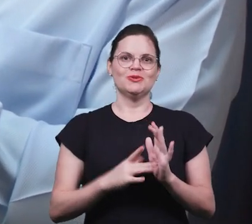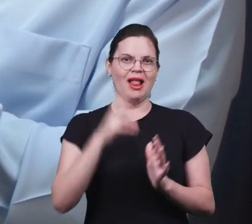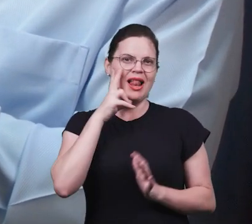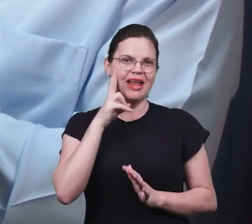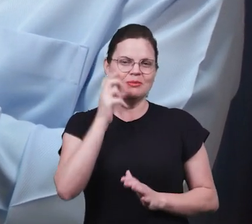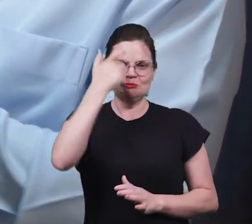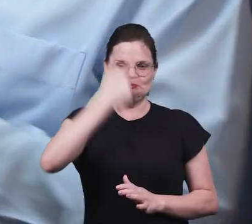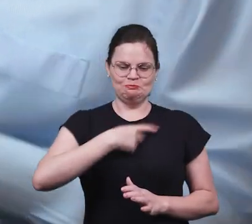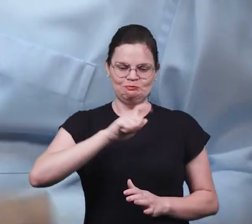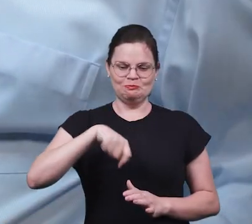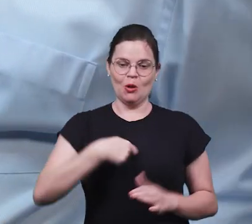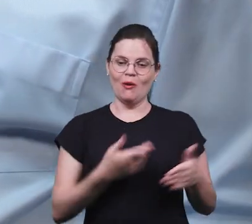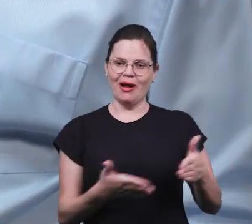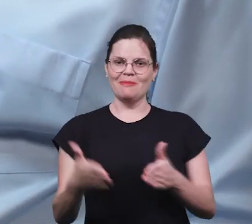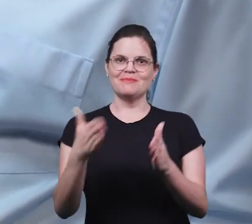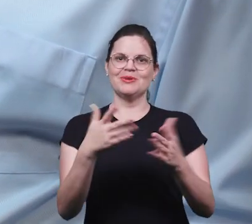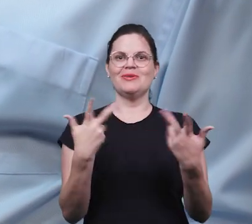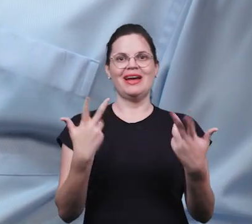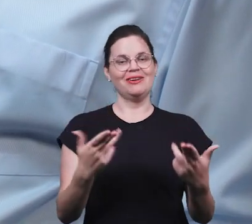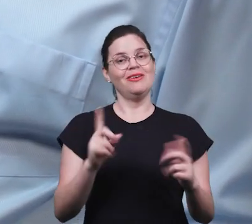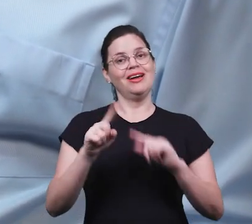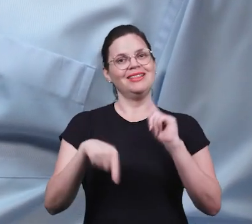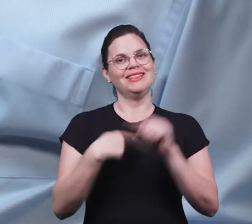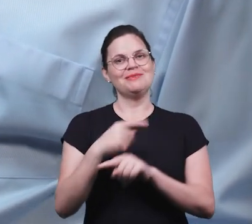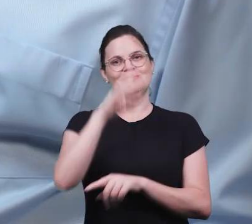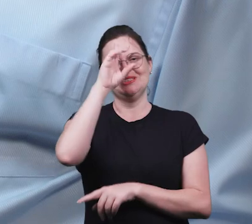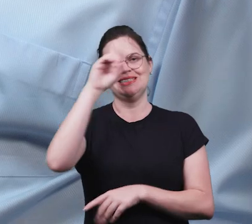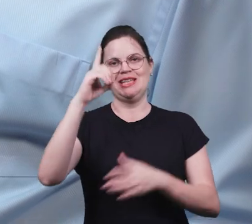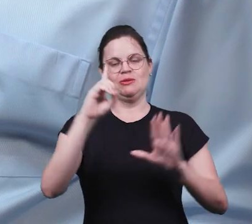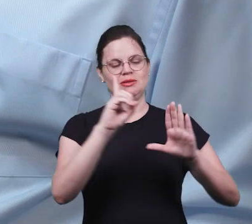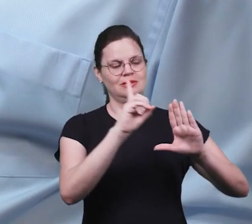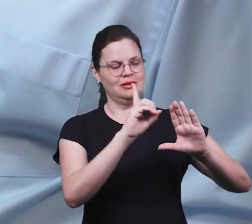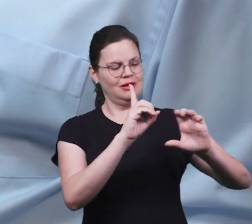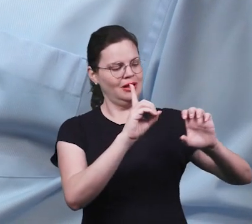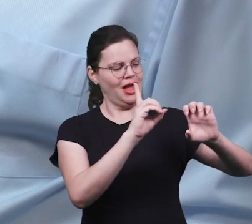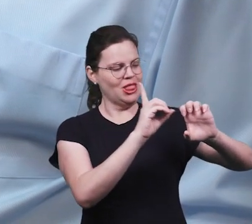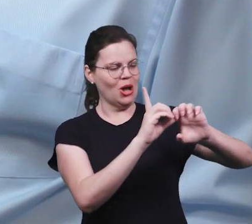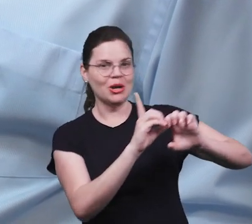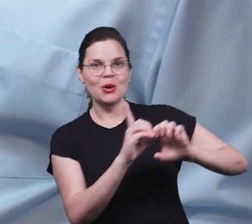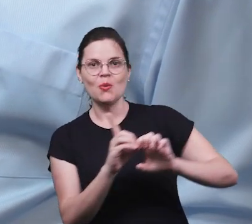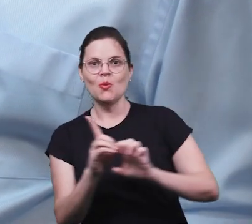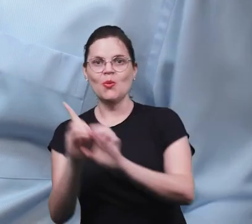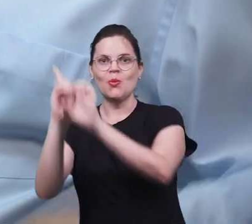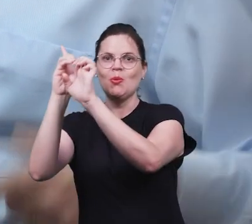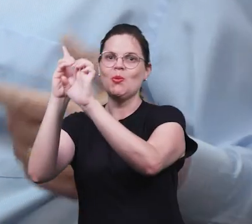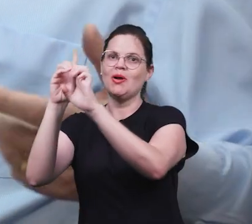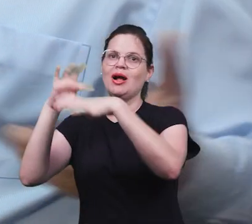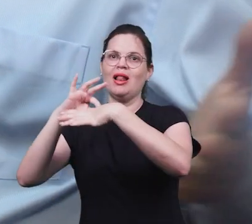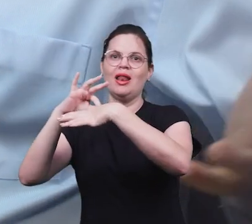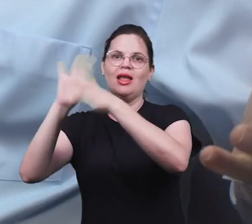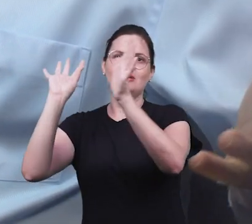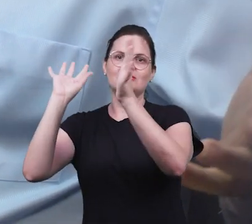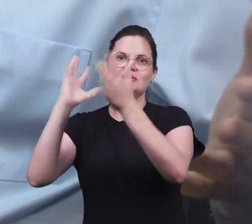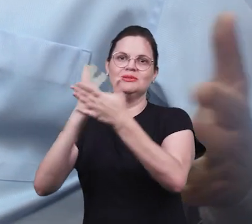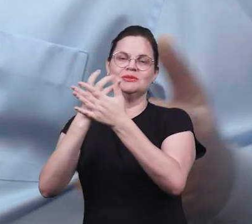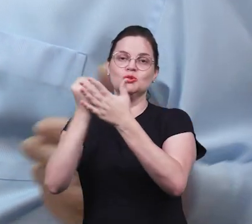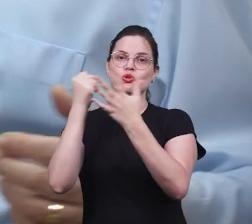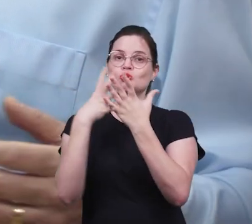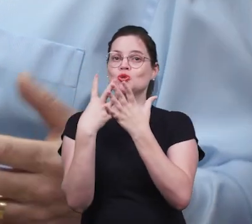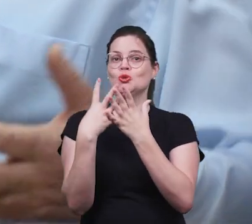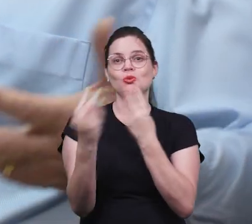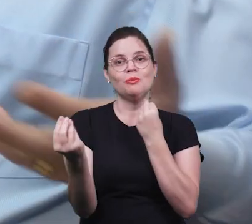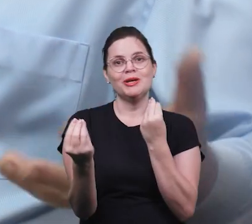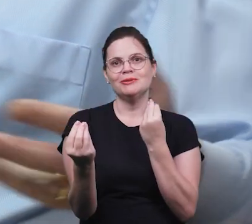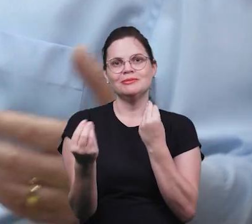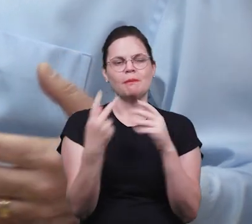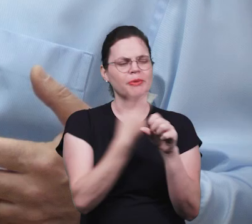momento, o Senhor o toma, né, o arrebata, e a Bíblia diz assim: não se viu mais a Enoque, Enoque desapareceu, não